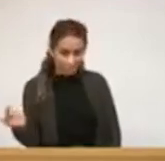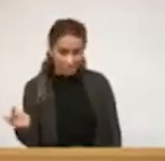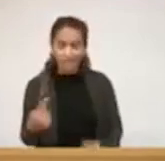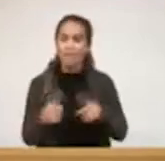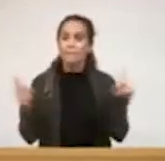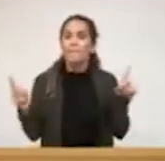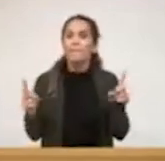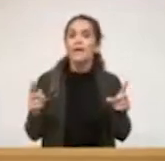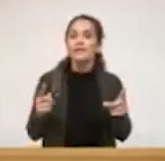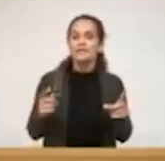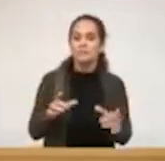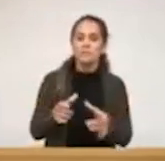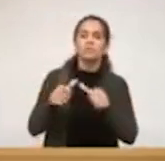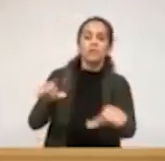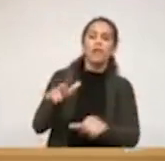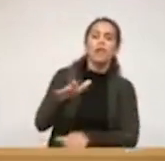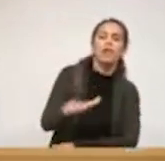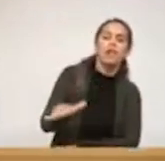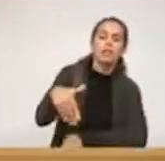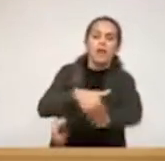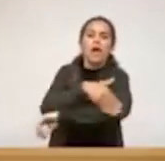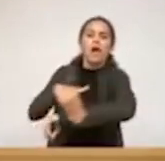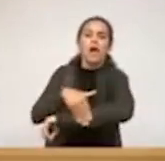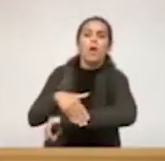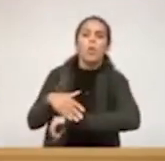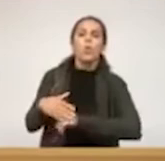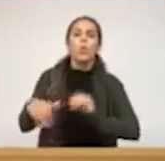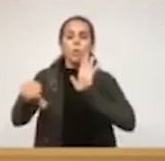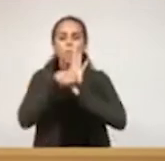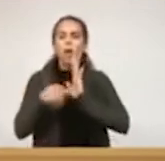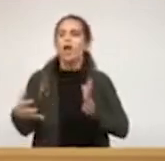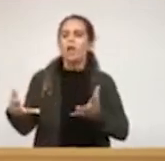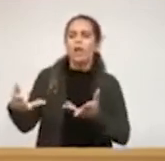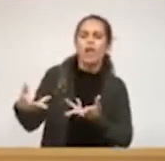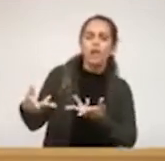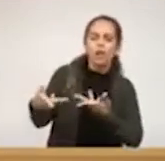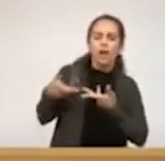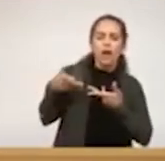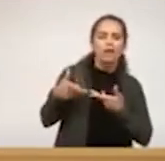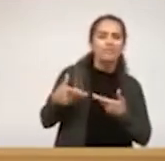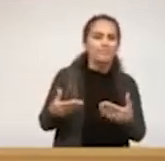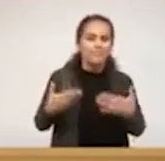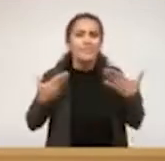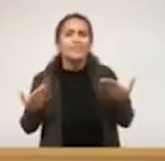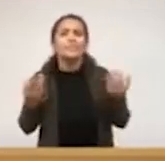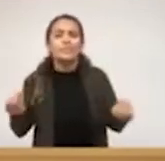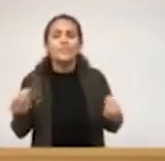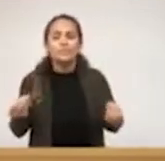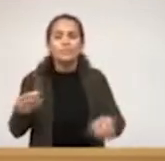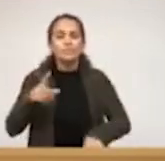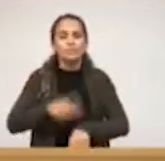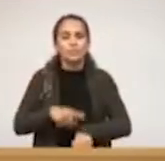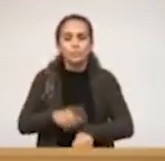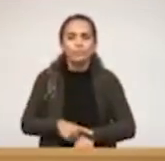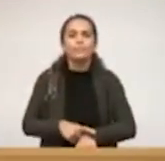Mas de repente deixar ele na rua para ser assediado pelo mundo do crime é essas coisas que me assusta no